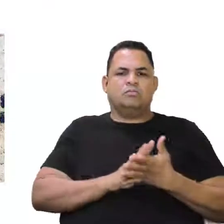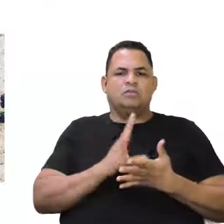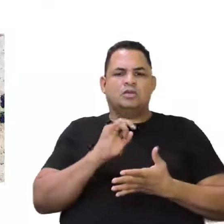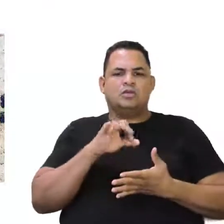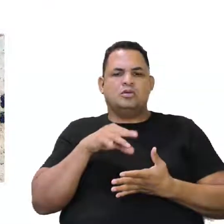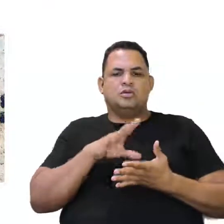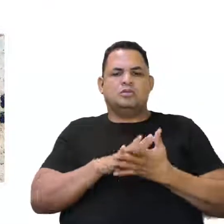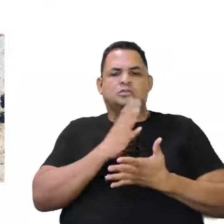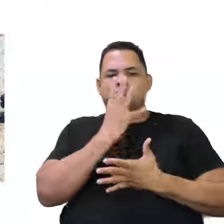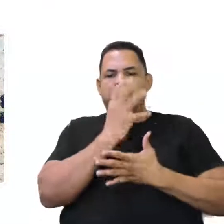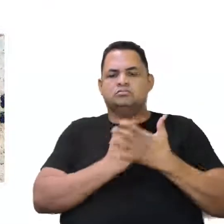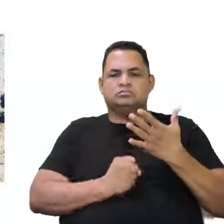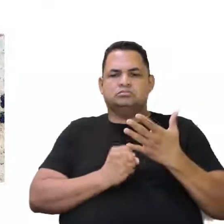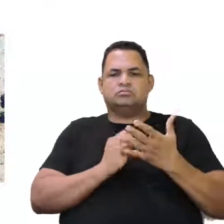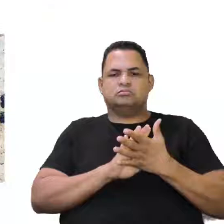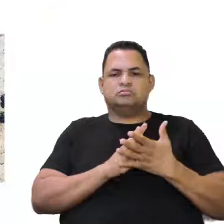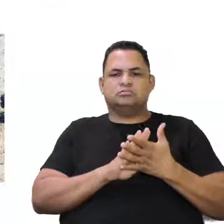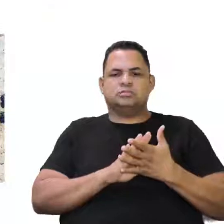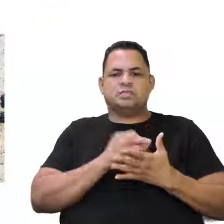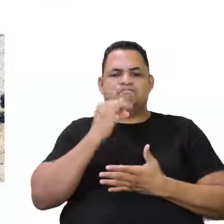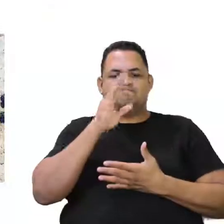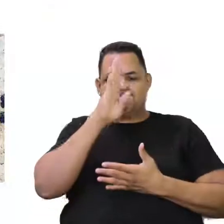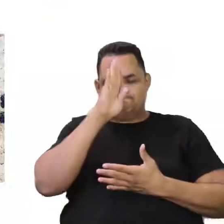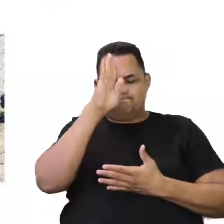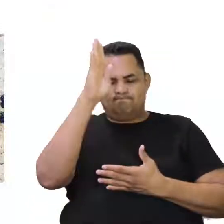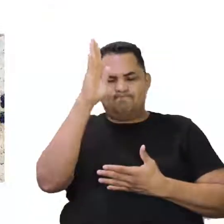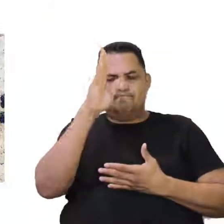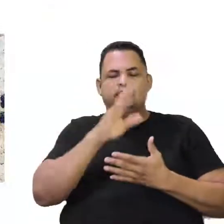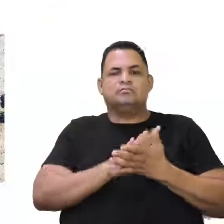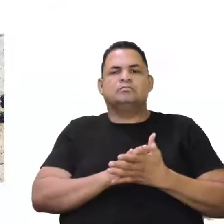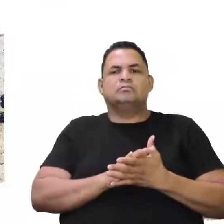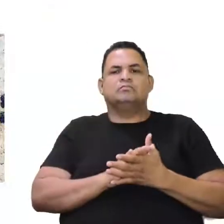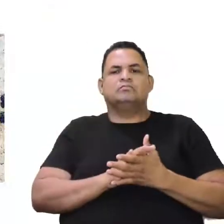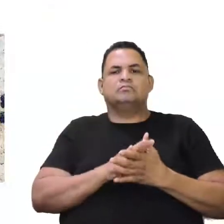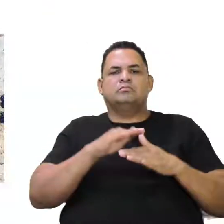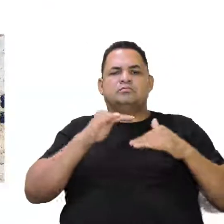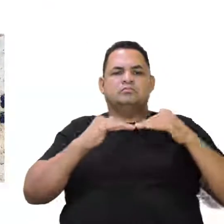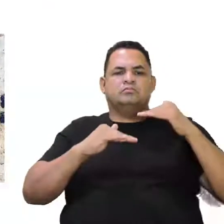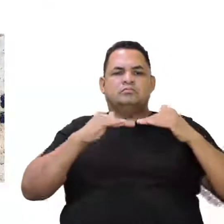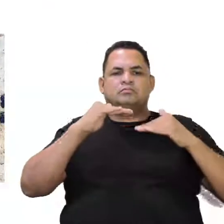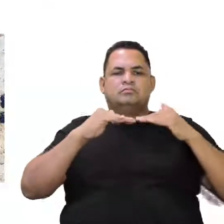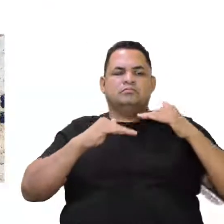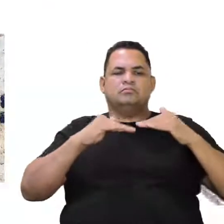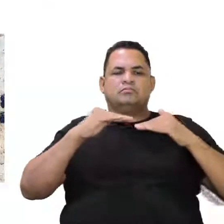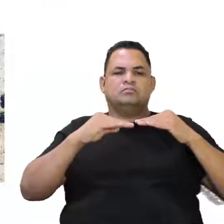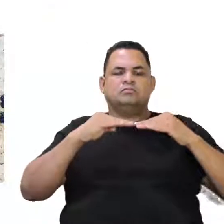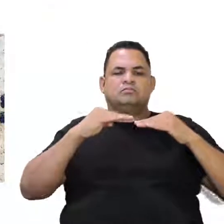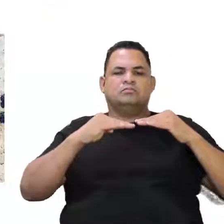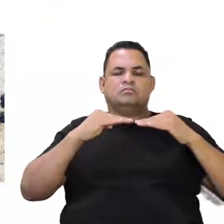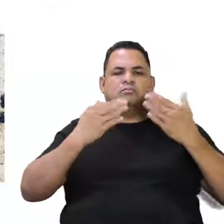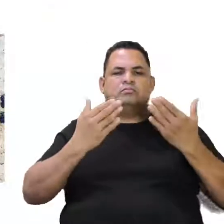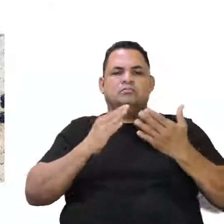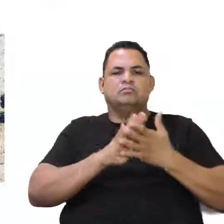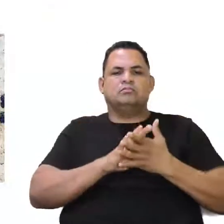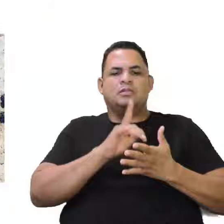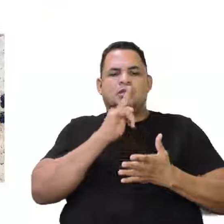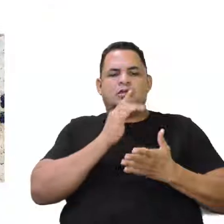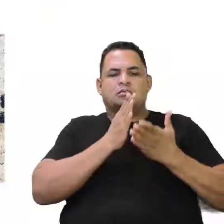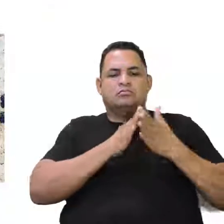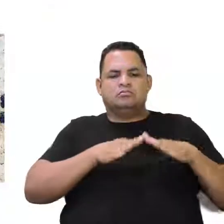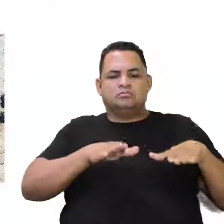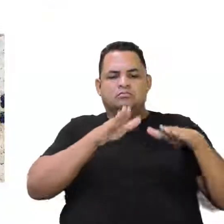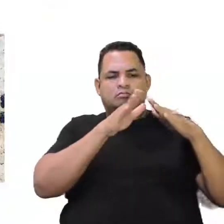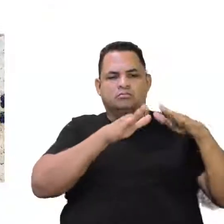não desapareçam, porque eles são imprescindíveis para o equilíbrio hídrico,